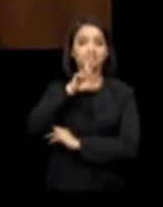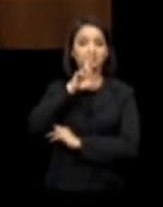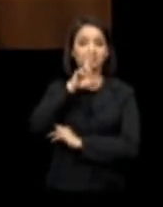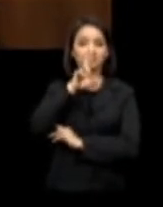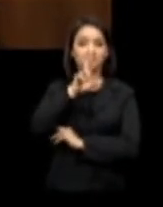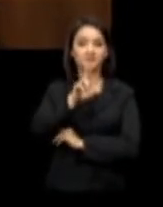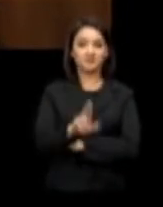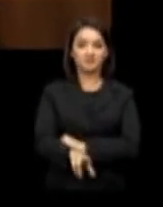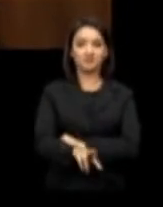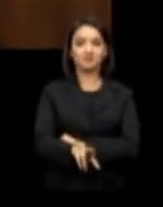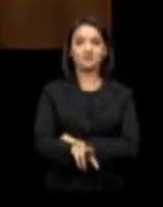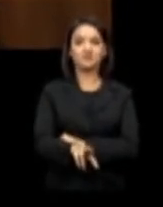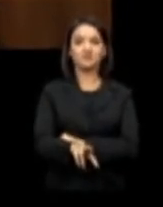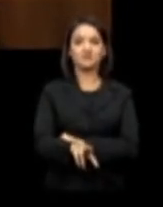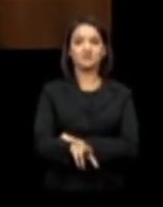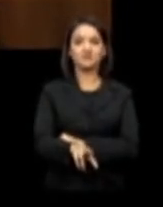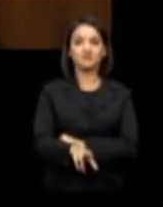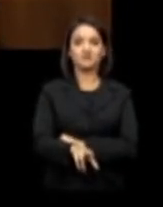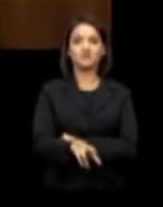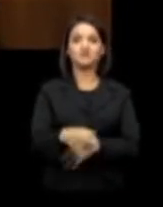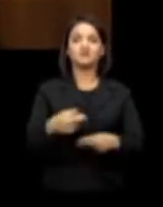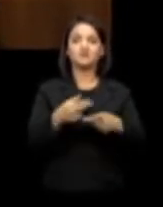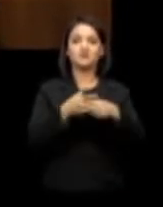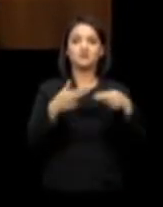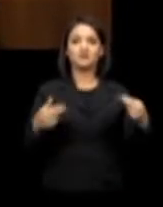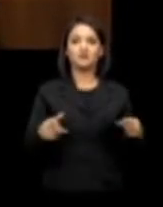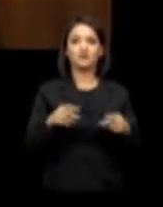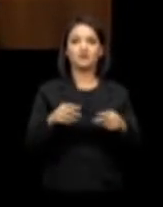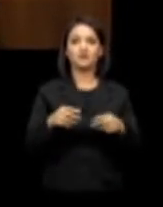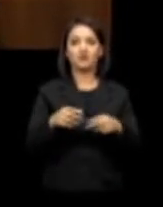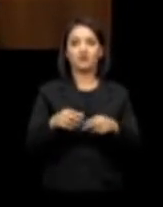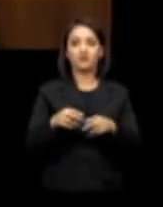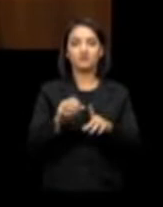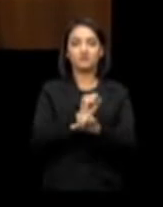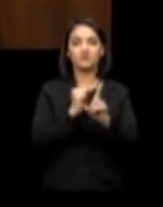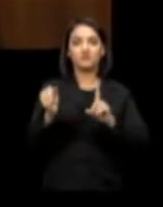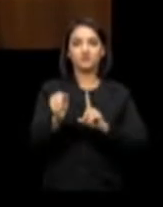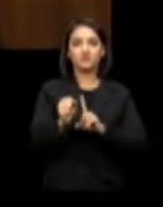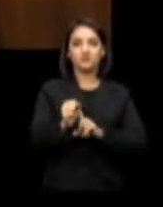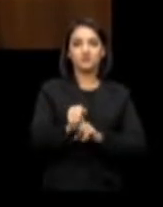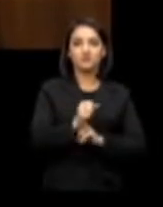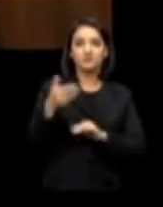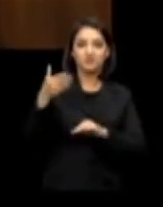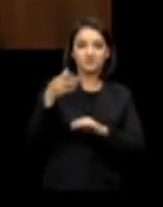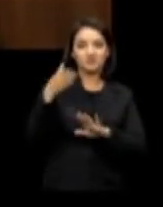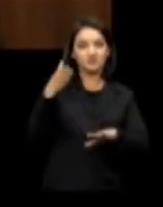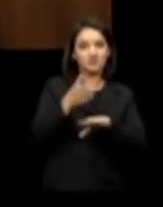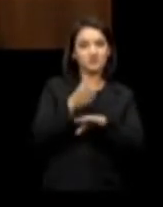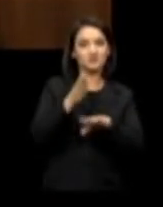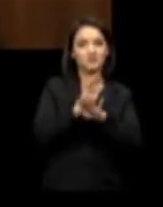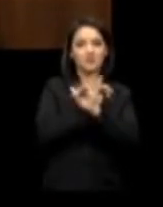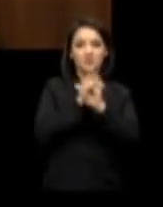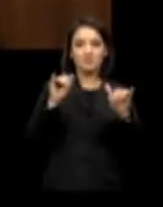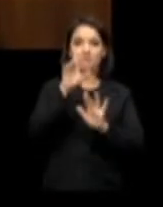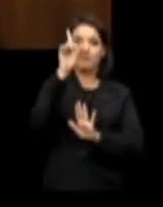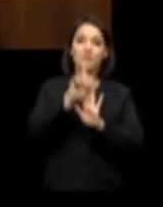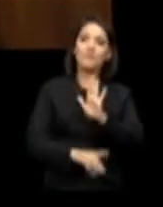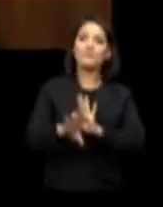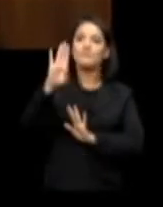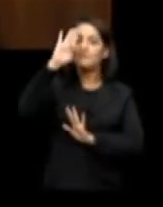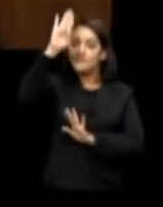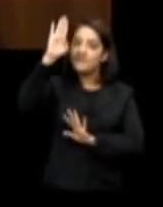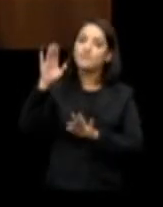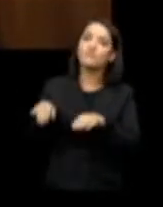que conduzem à sociedade pela informação. O direito fundamental à igualdade, enquanto núcleo de qualquer